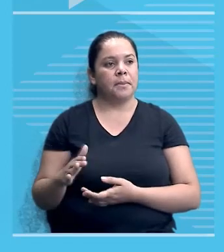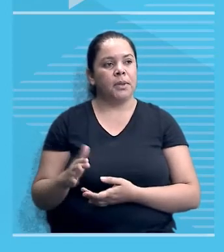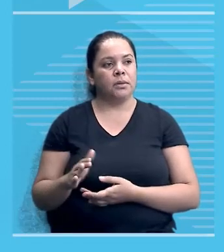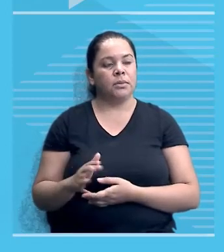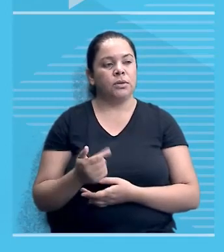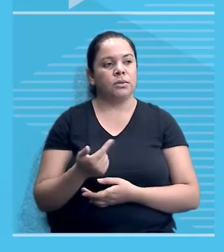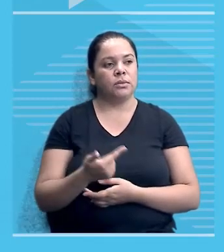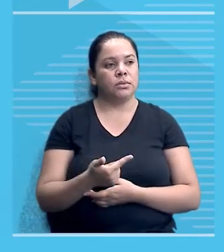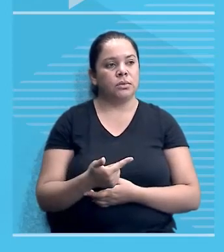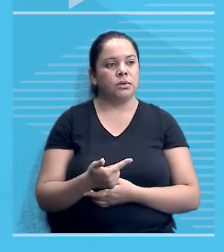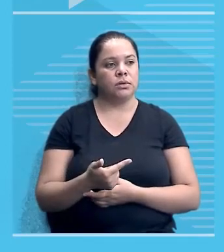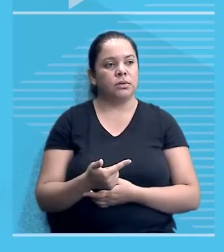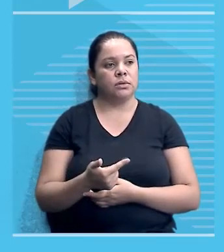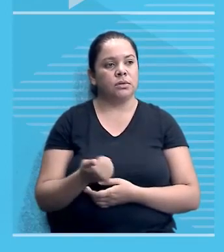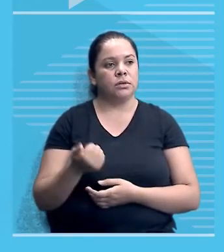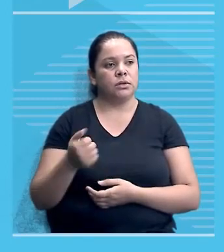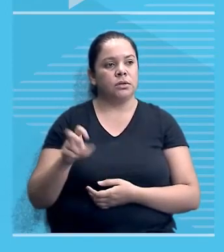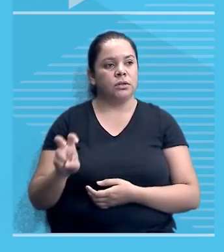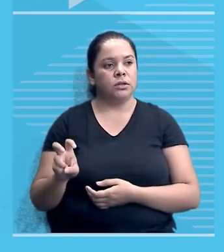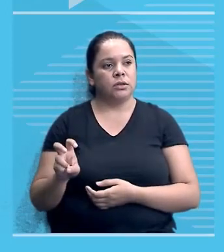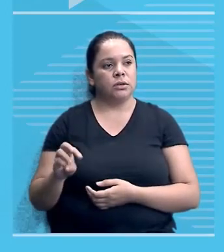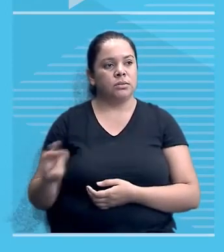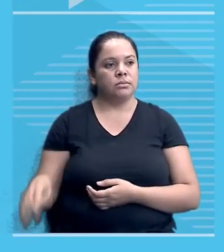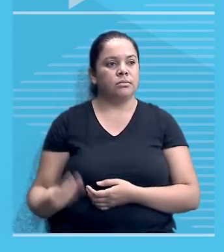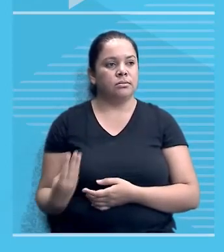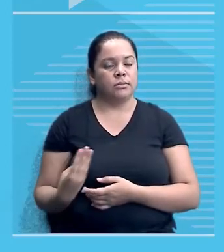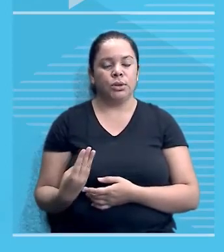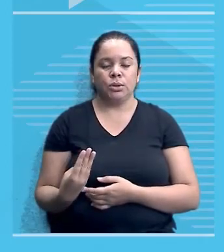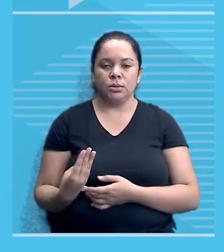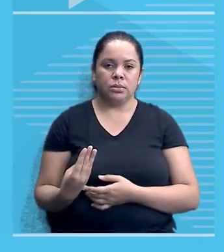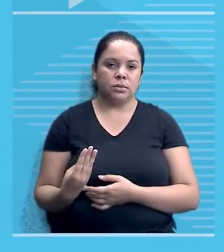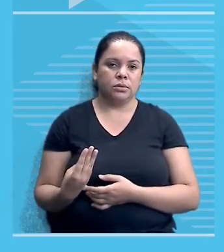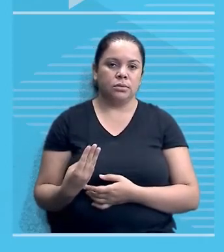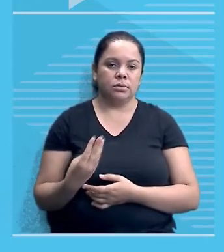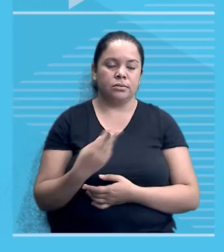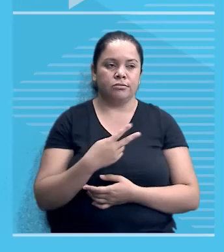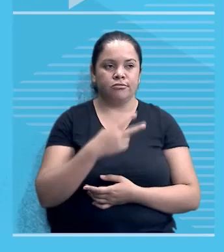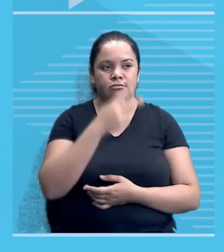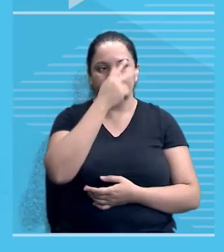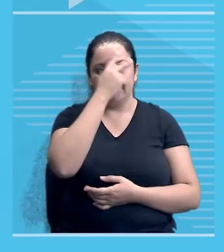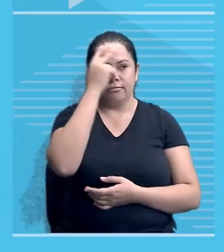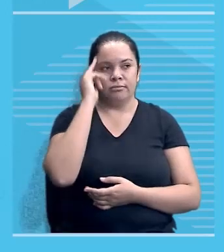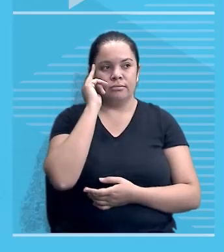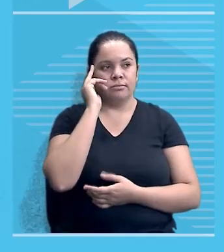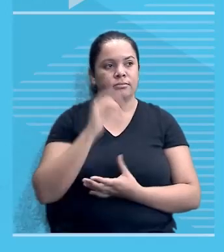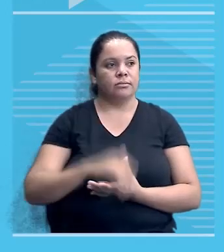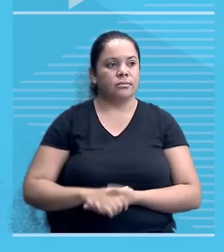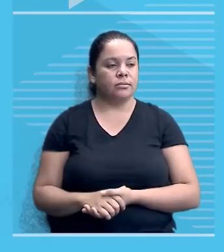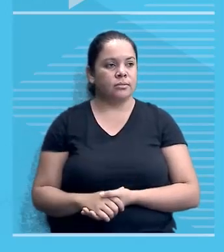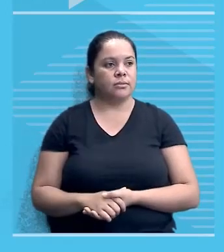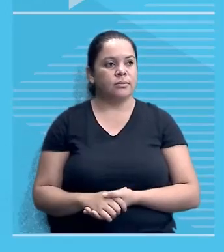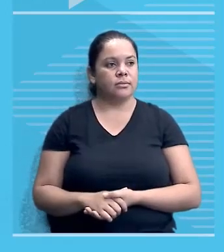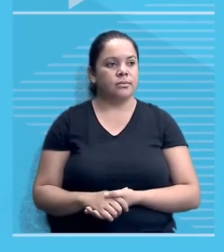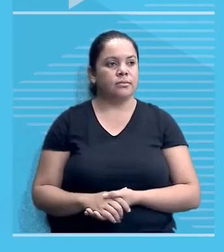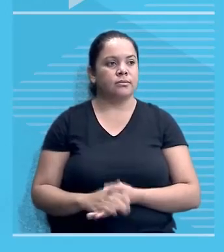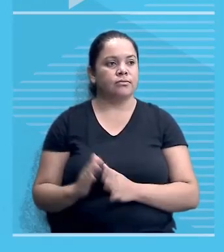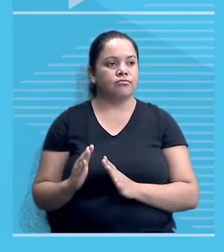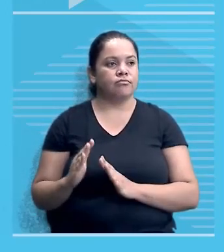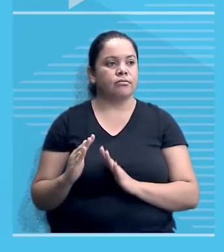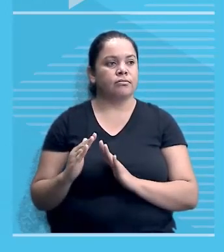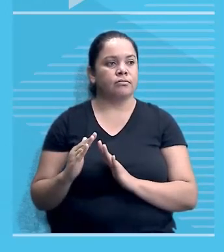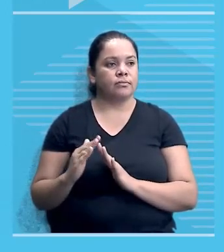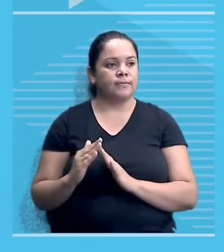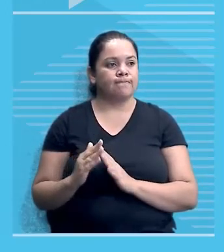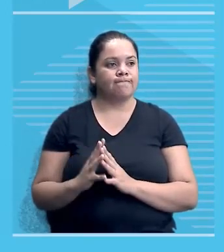habitantes então desses tomando aqui com referência esse senso de 2010 né cerca de